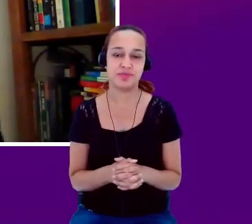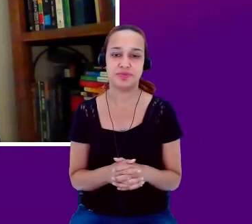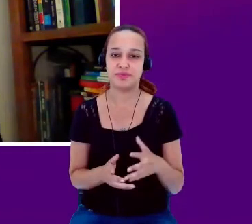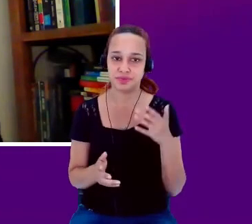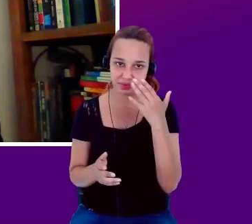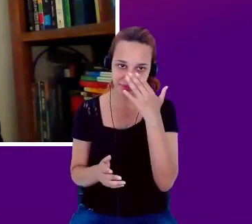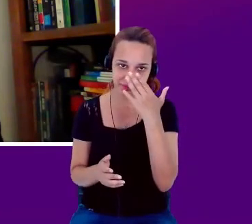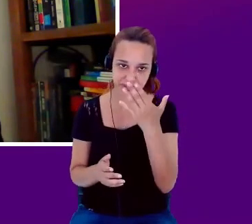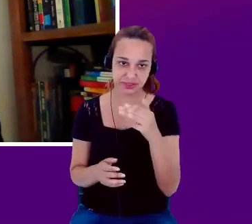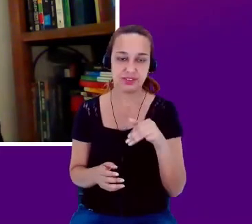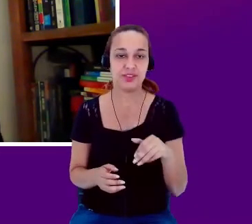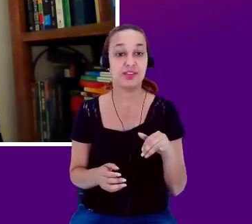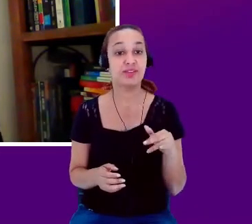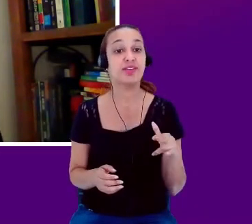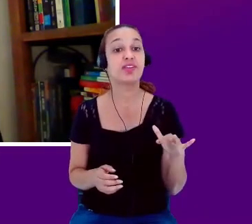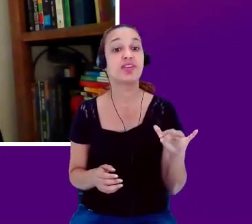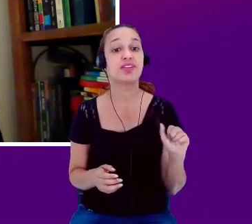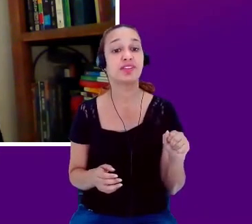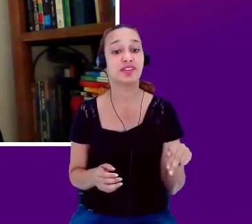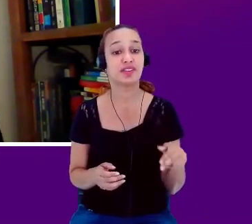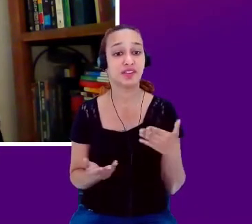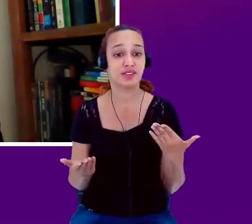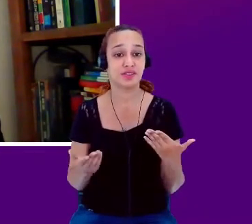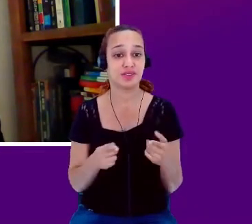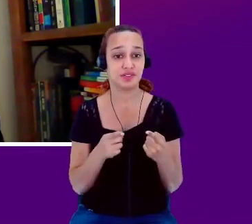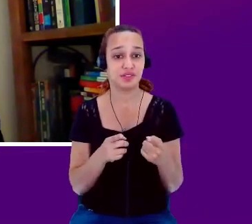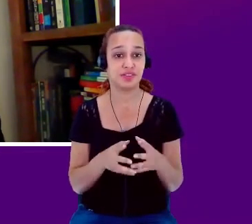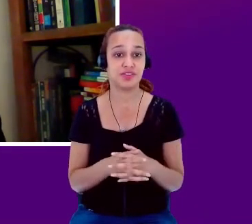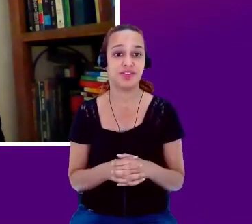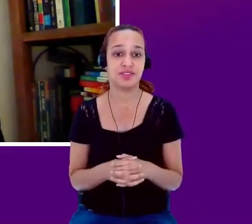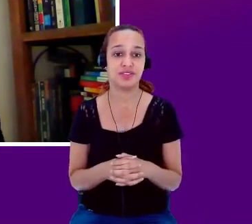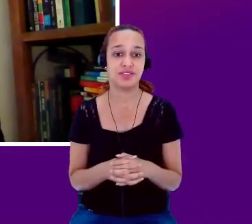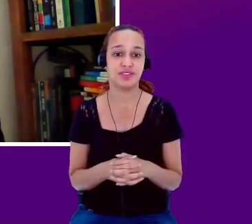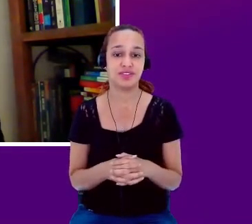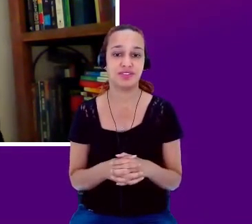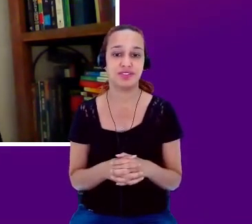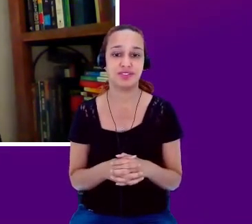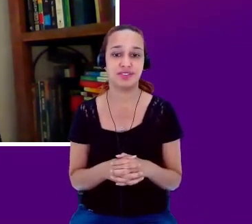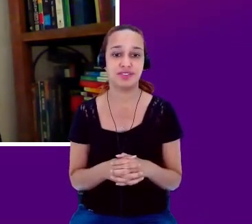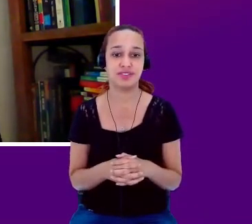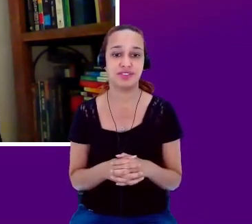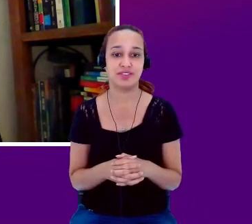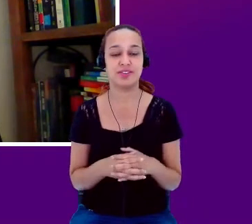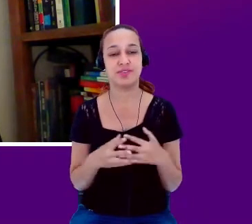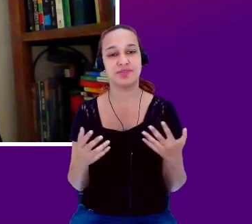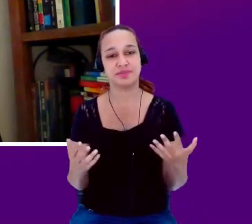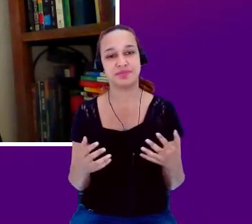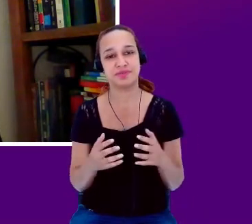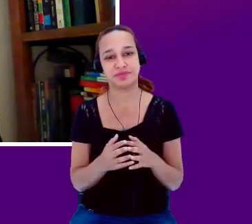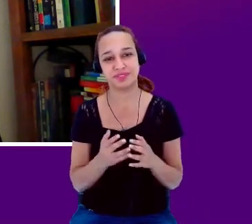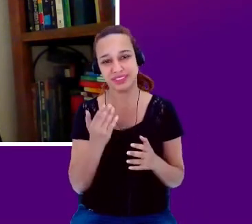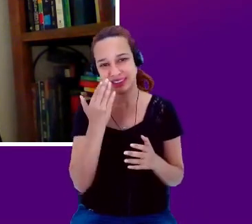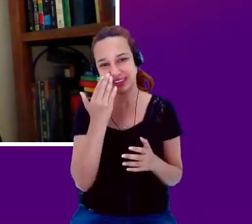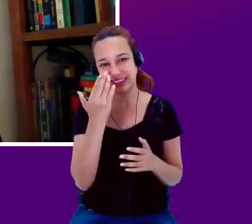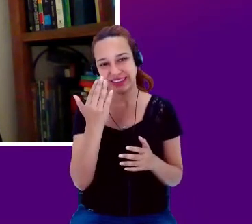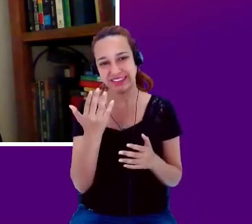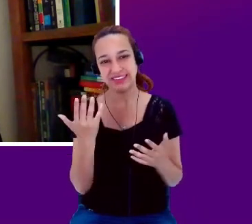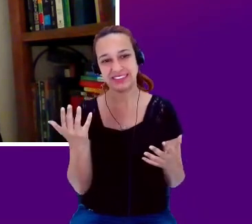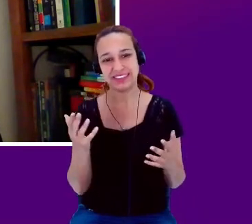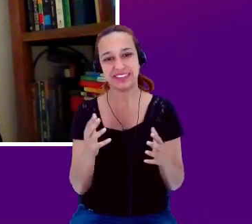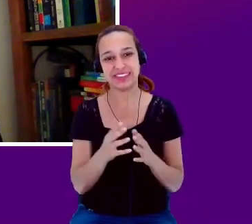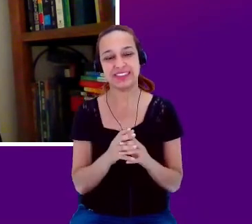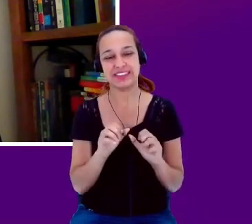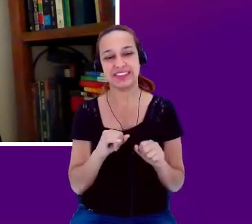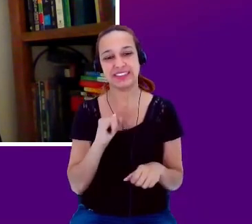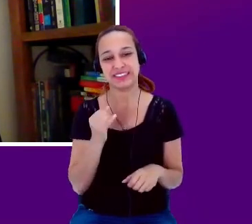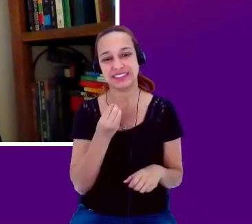Obrigada. Miriam, por favor, para as considerações finais. Obrigada, doutora Glaucia. Queria dizer que foi uma satisfação